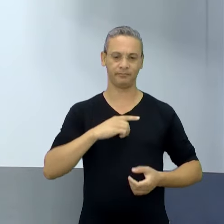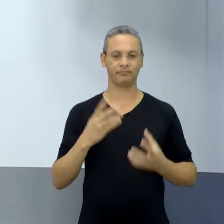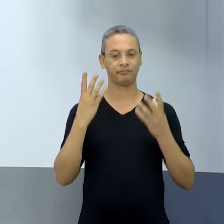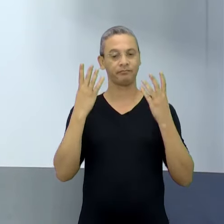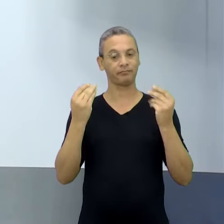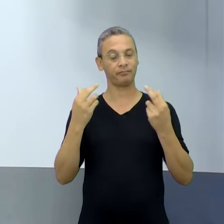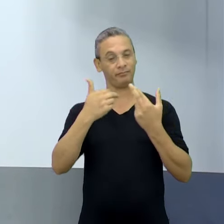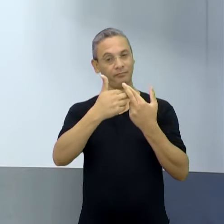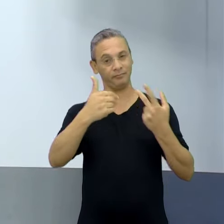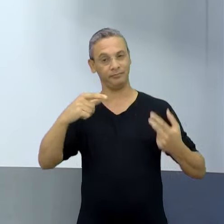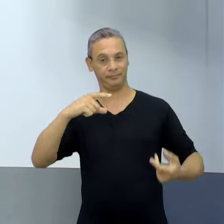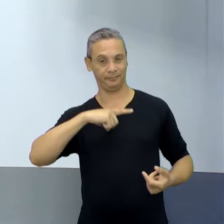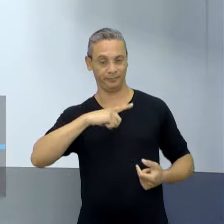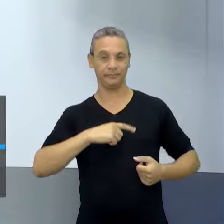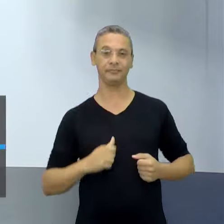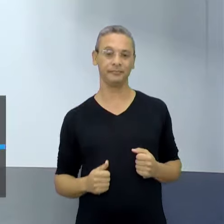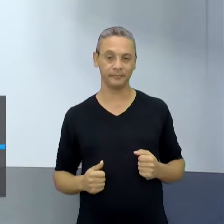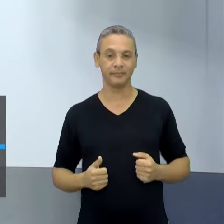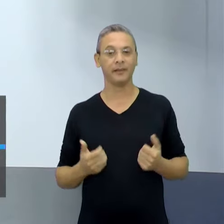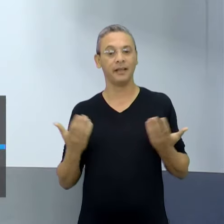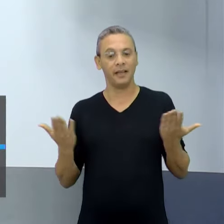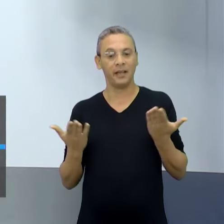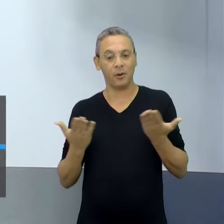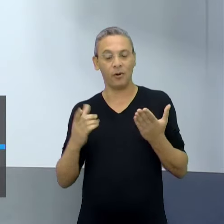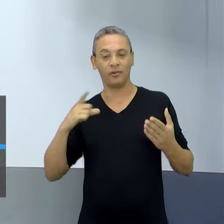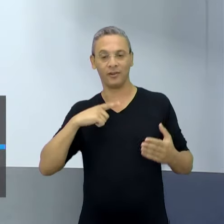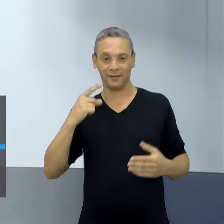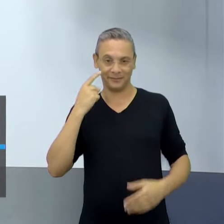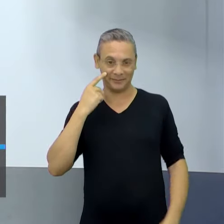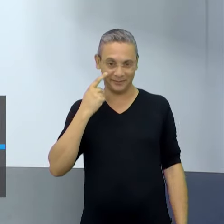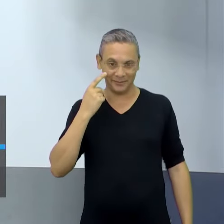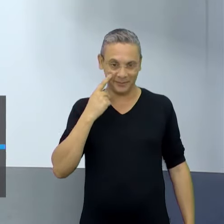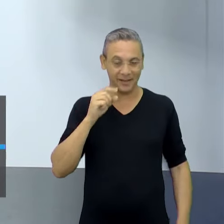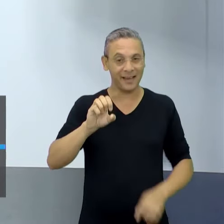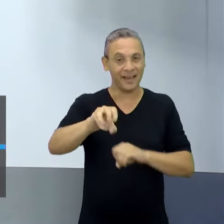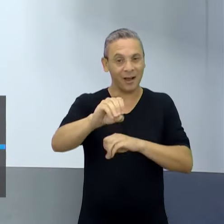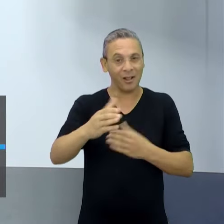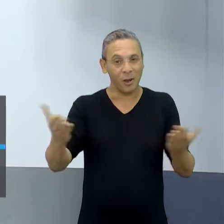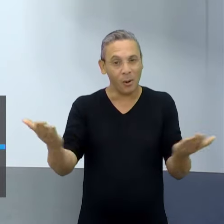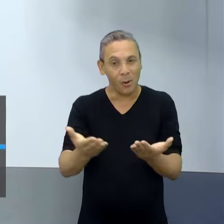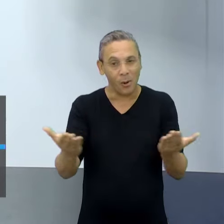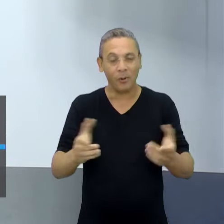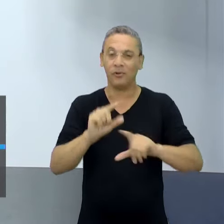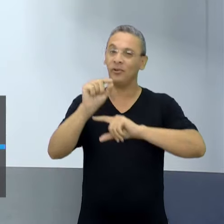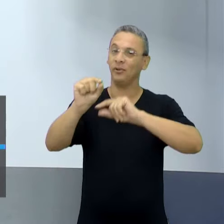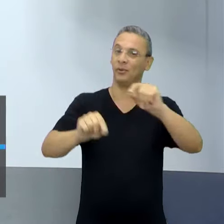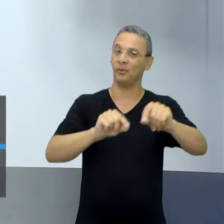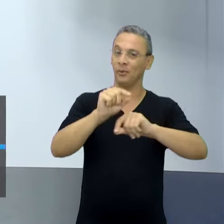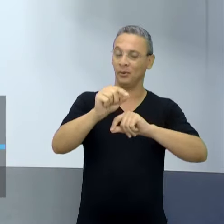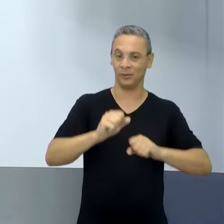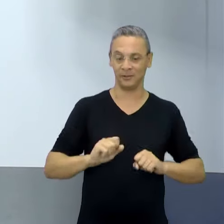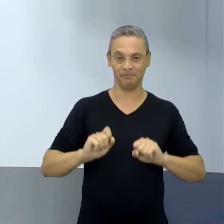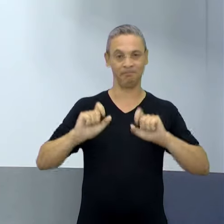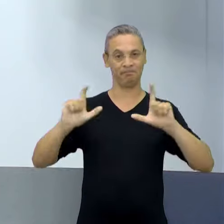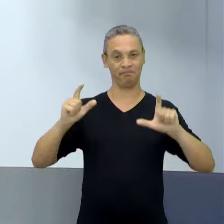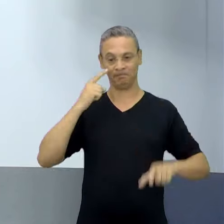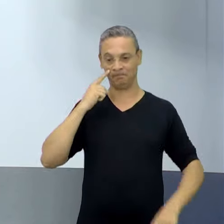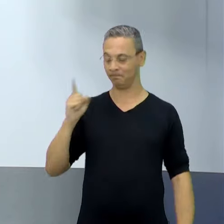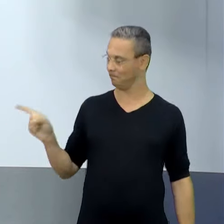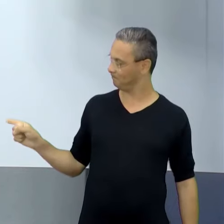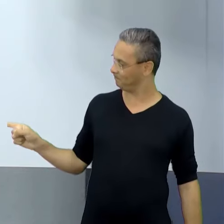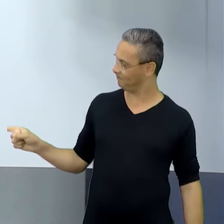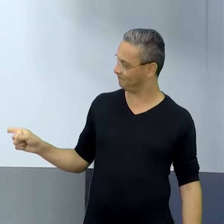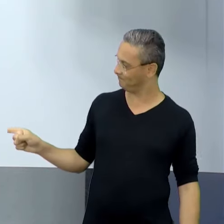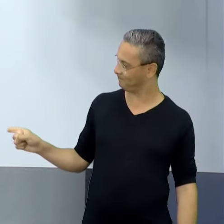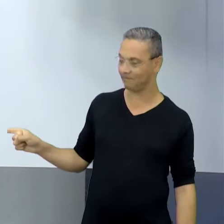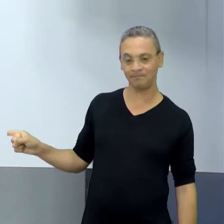muita lâmpada por aí no mercado e tudo mais, e eu trouxe aqui para a nossa aula de hoje, aqui em destaque,